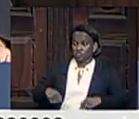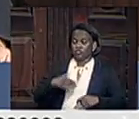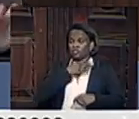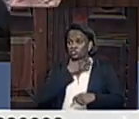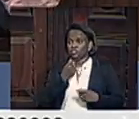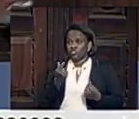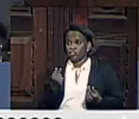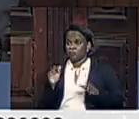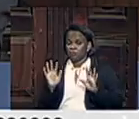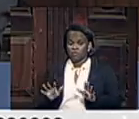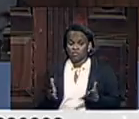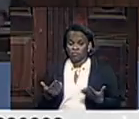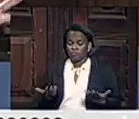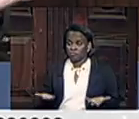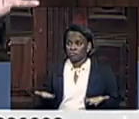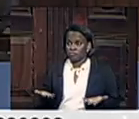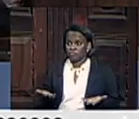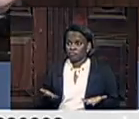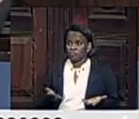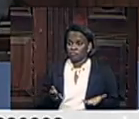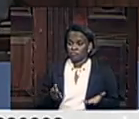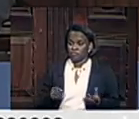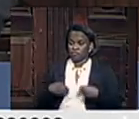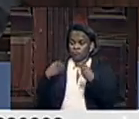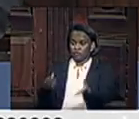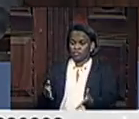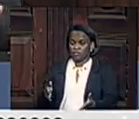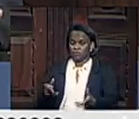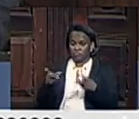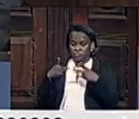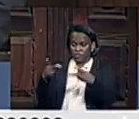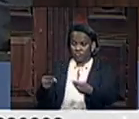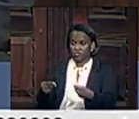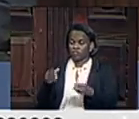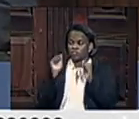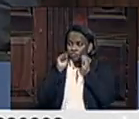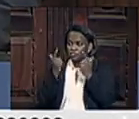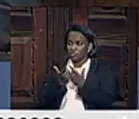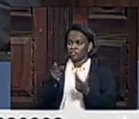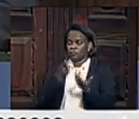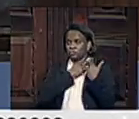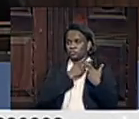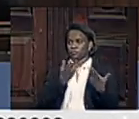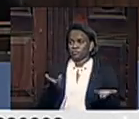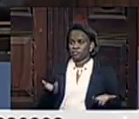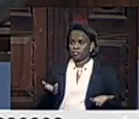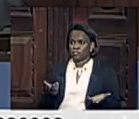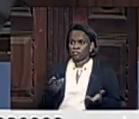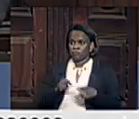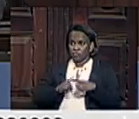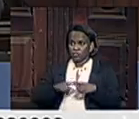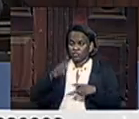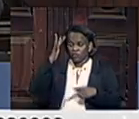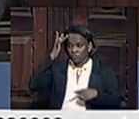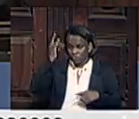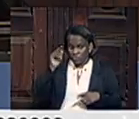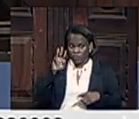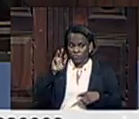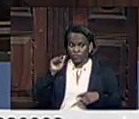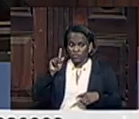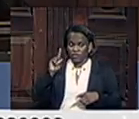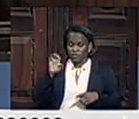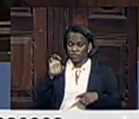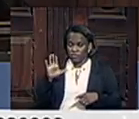crise, e aí jogando para a Assembleia Legislativa essa responsabilidade, porque amanhã, deputado Waldeck, é